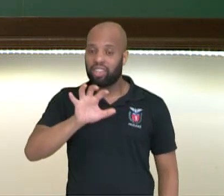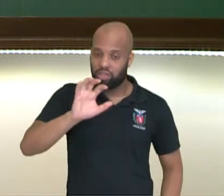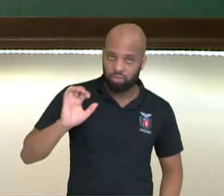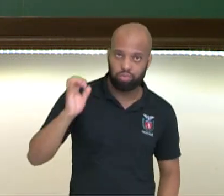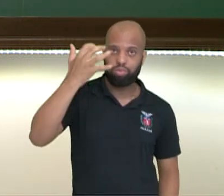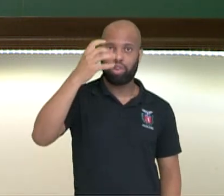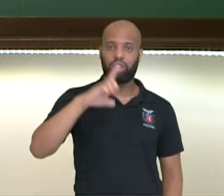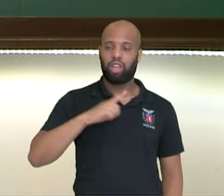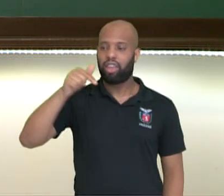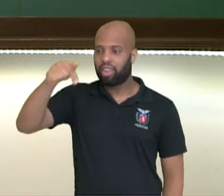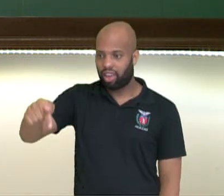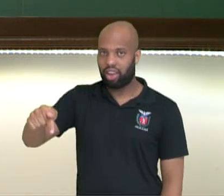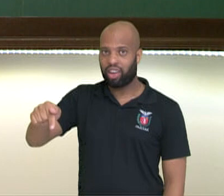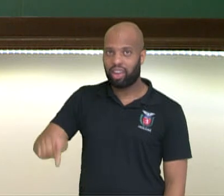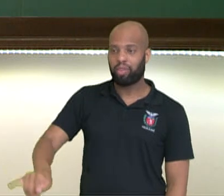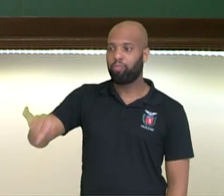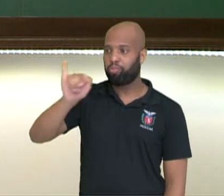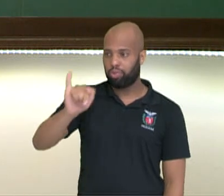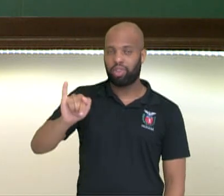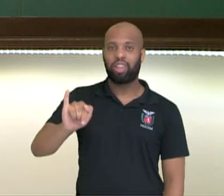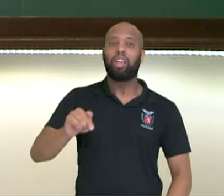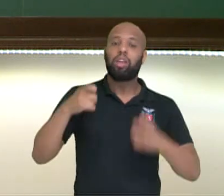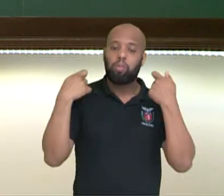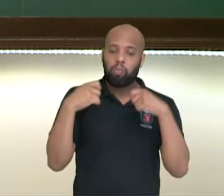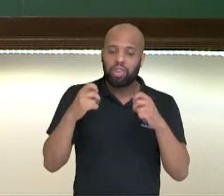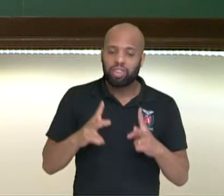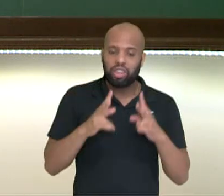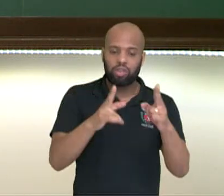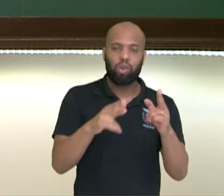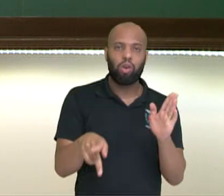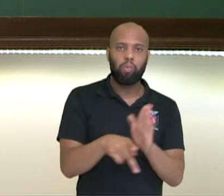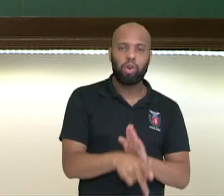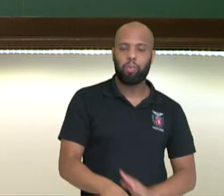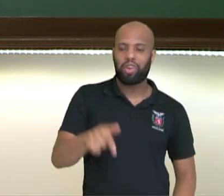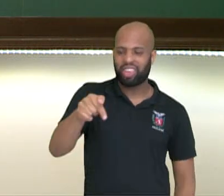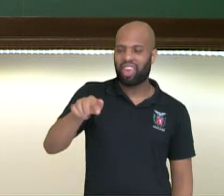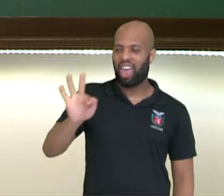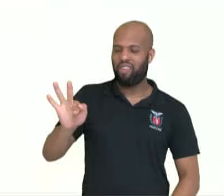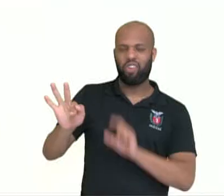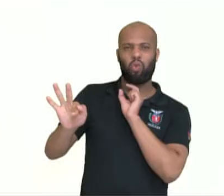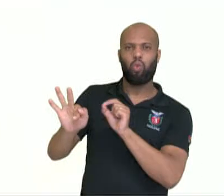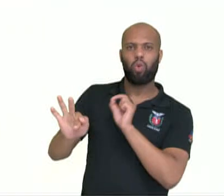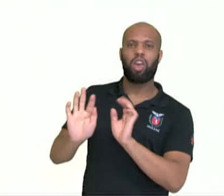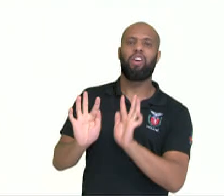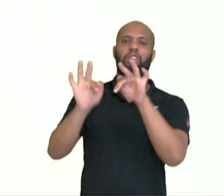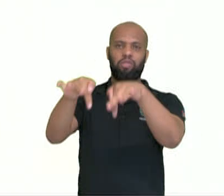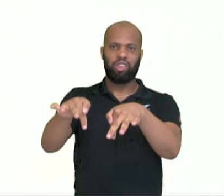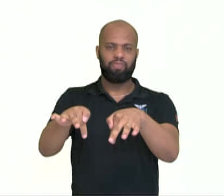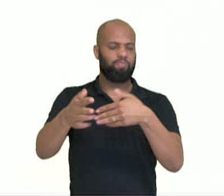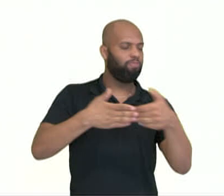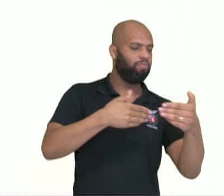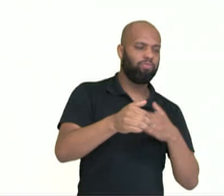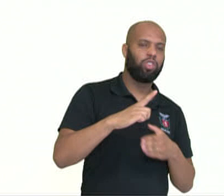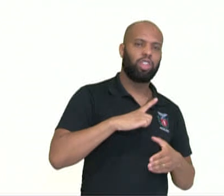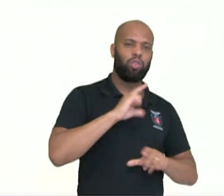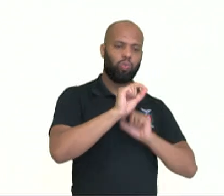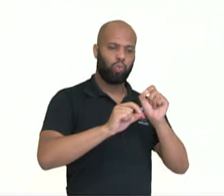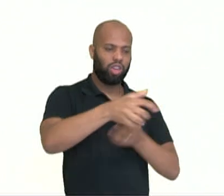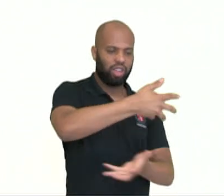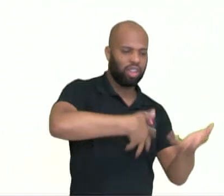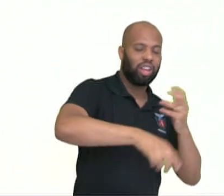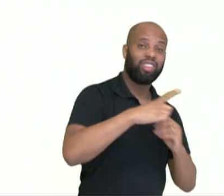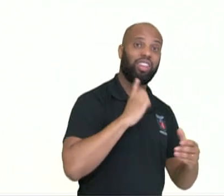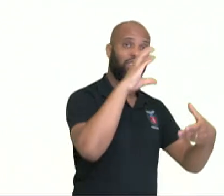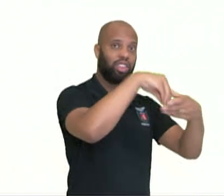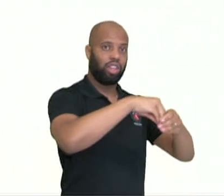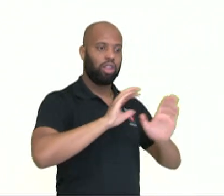a carga total inicial é igual à carga total final, depois de qualquer processo que elas tenham feito. Se elas